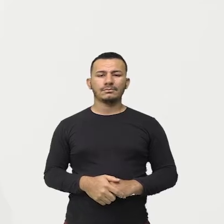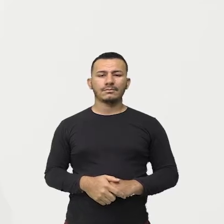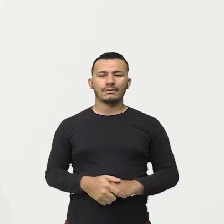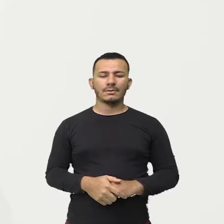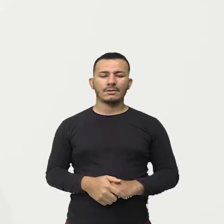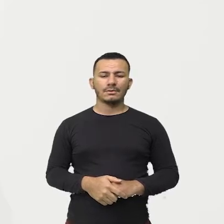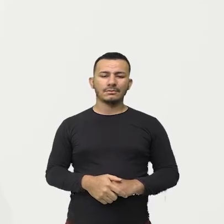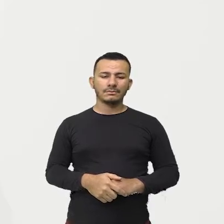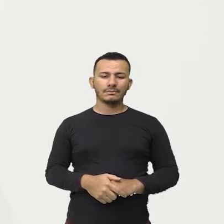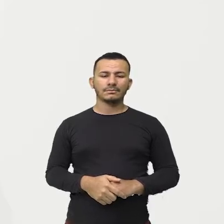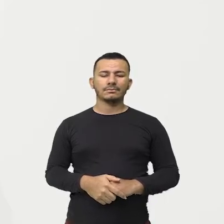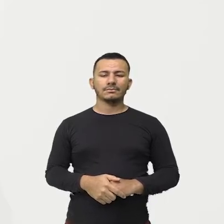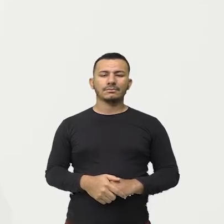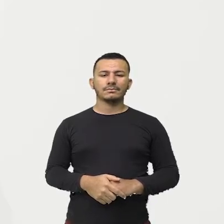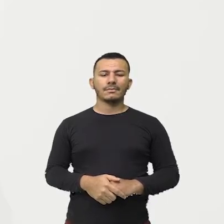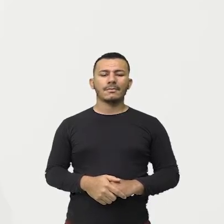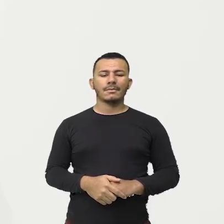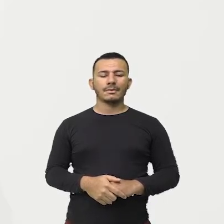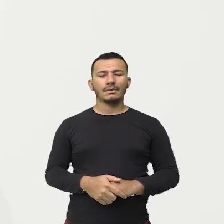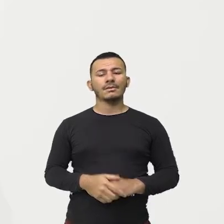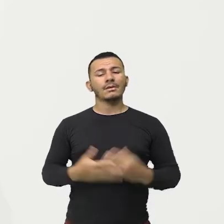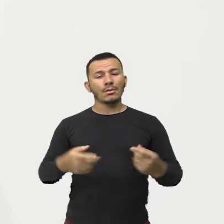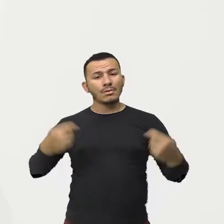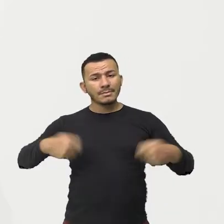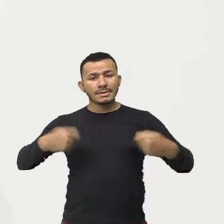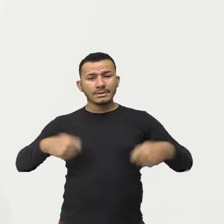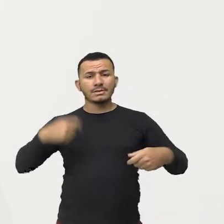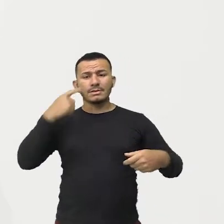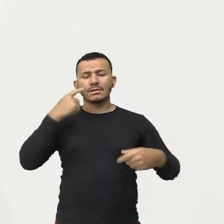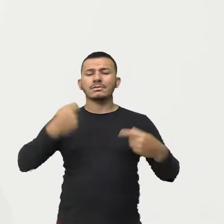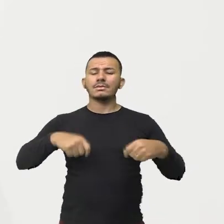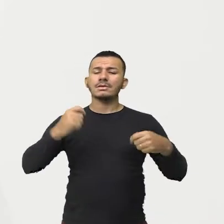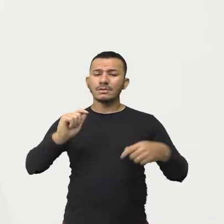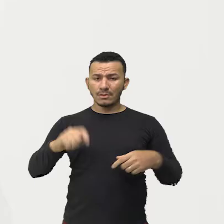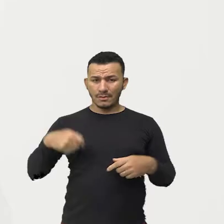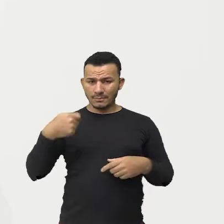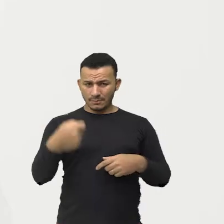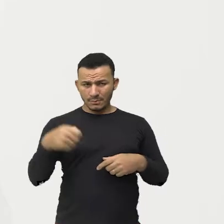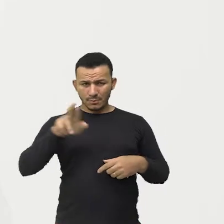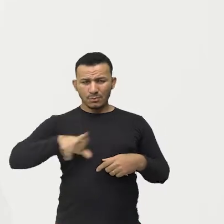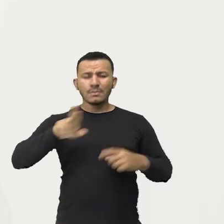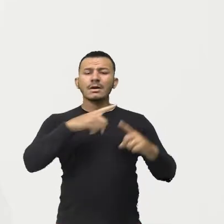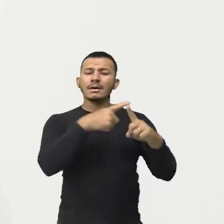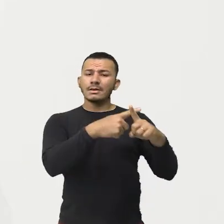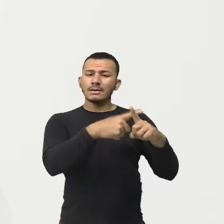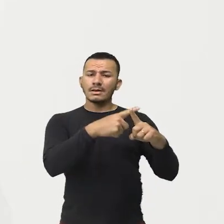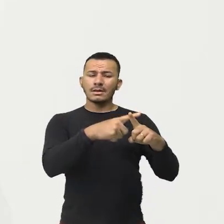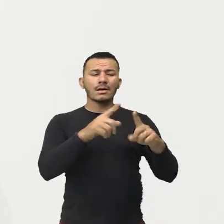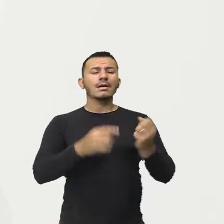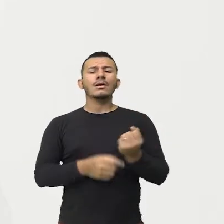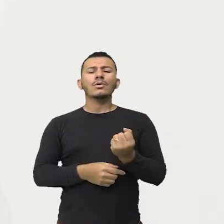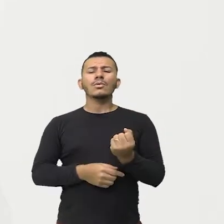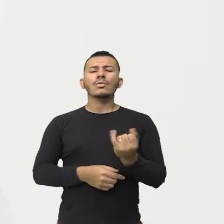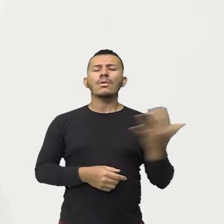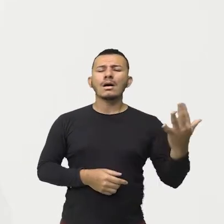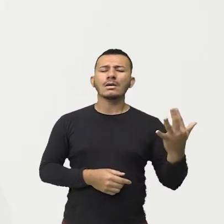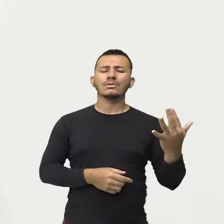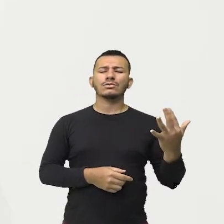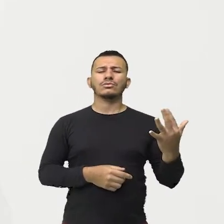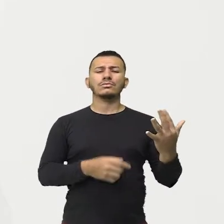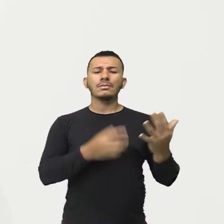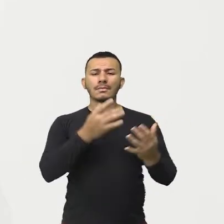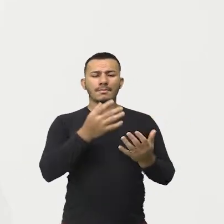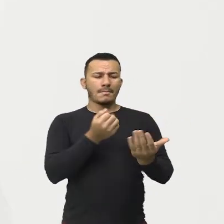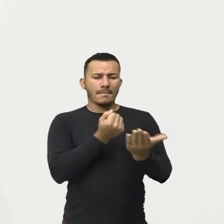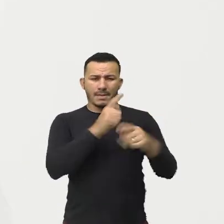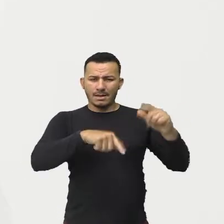Então, devemos multiplicar, olha só, olha a ideia. Devemos multiplicar o número de itens